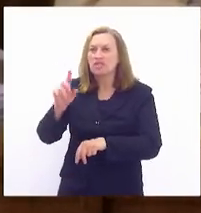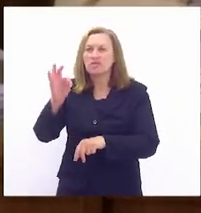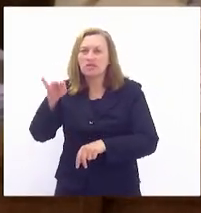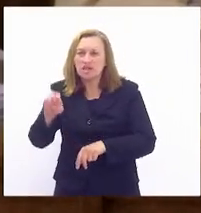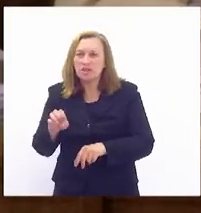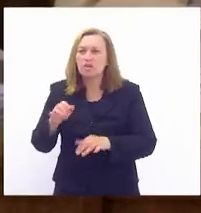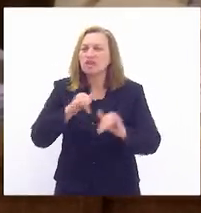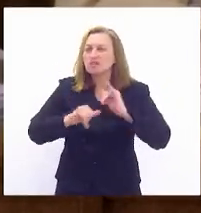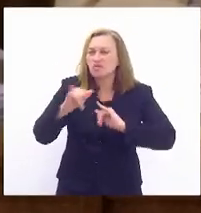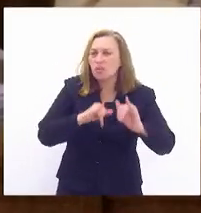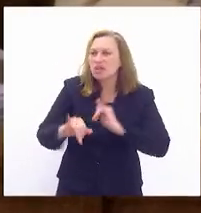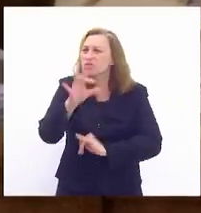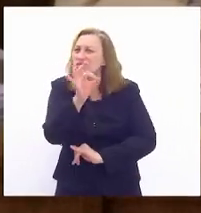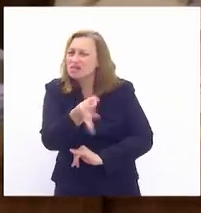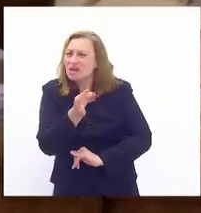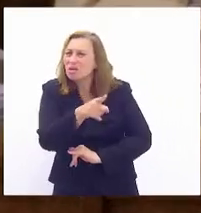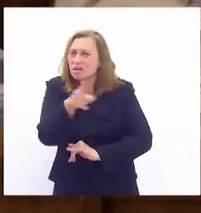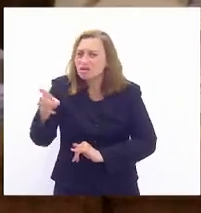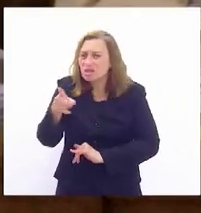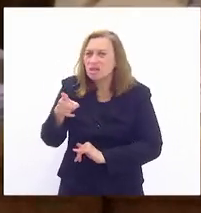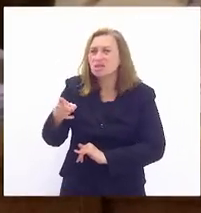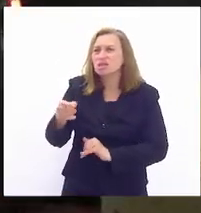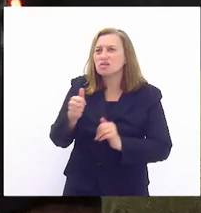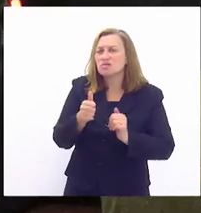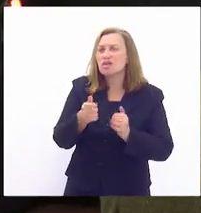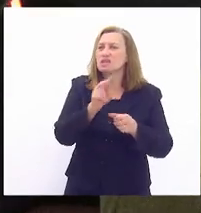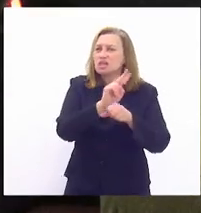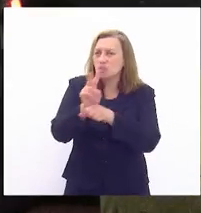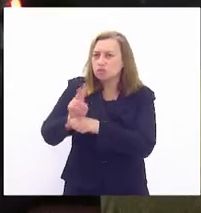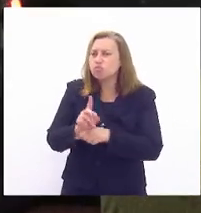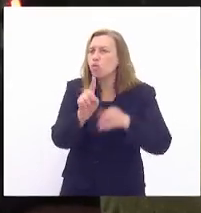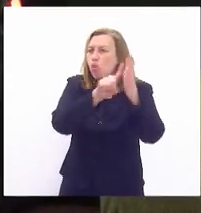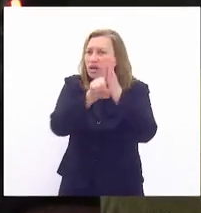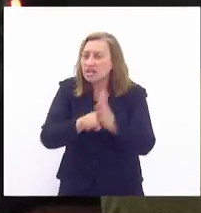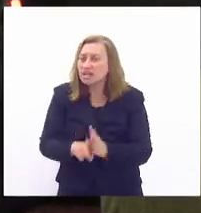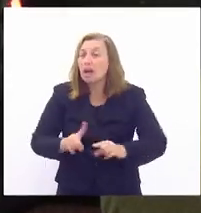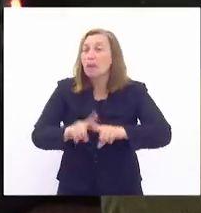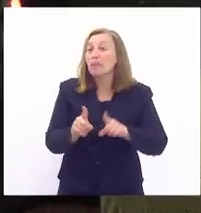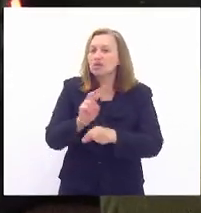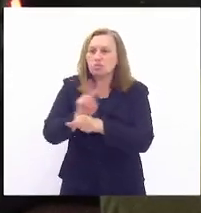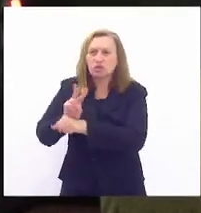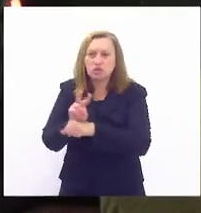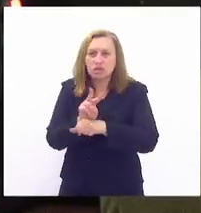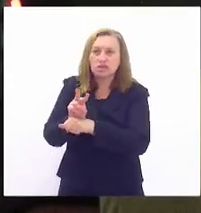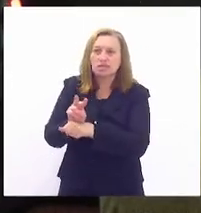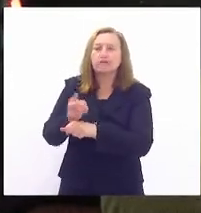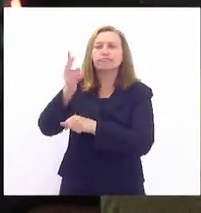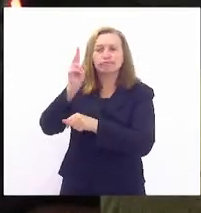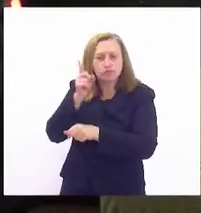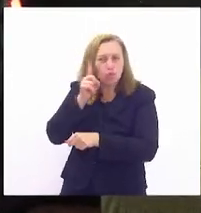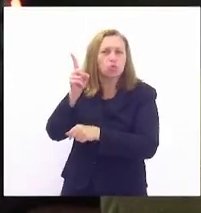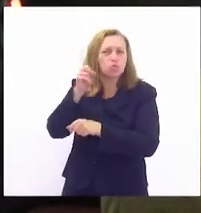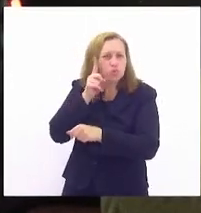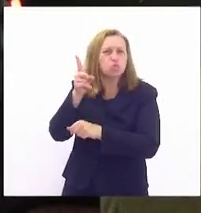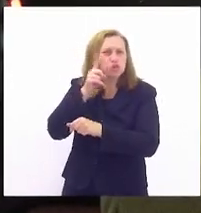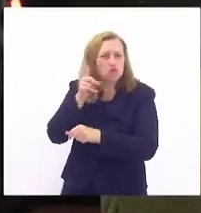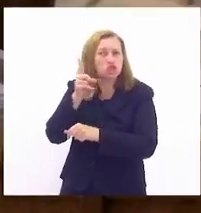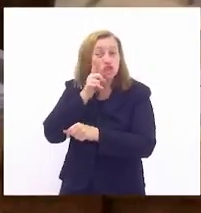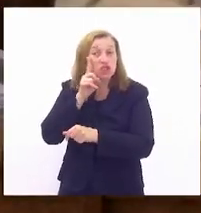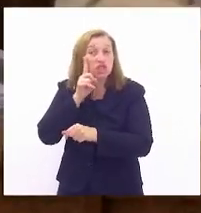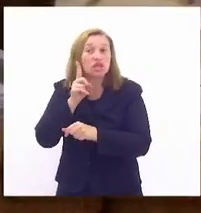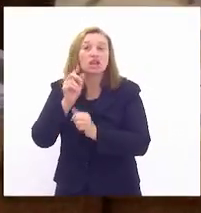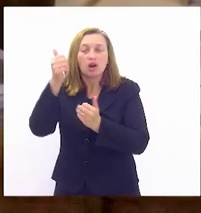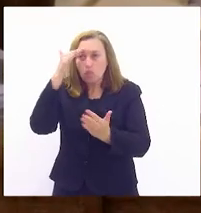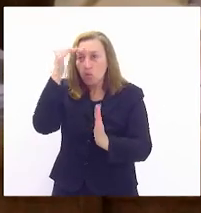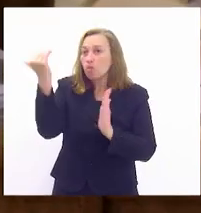dados corretos para que vocês também façam uma análise, mas o monitoramento ele é feito constantemente e está